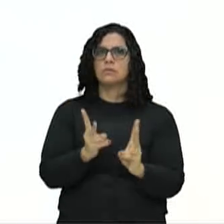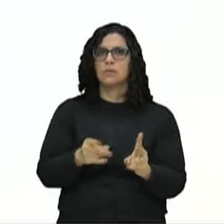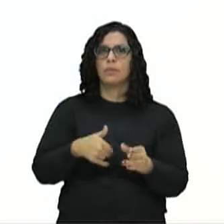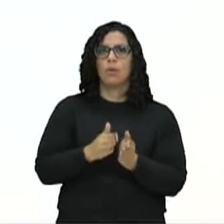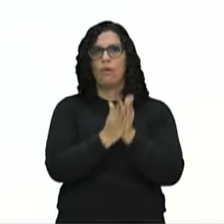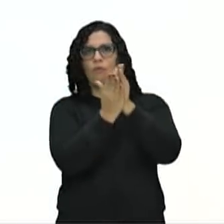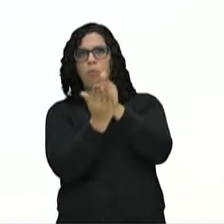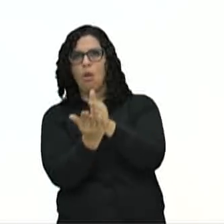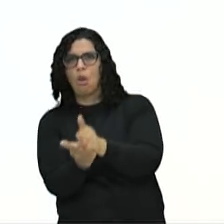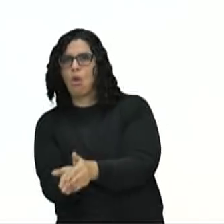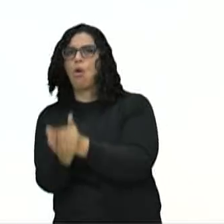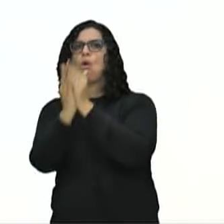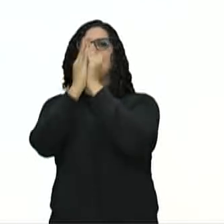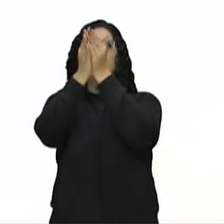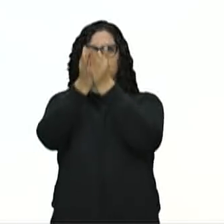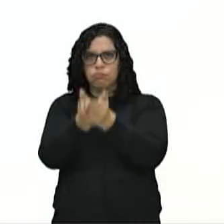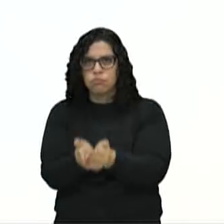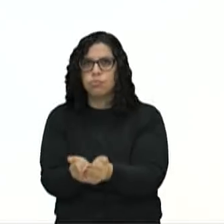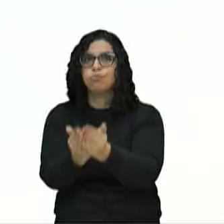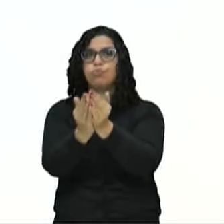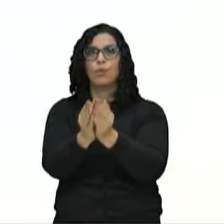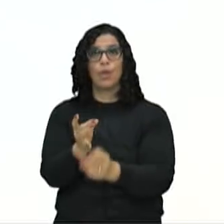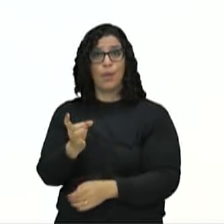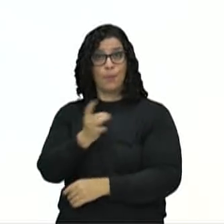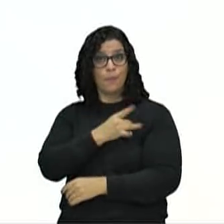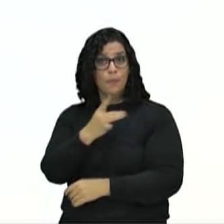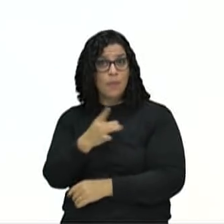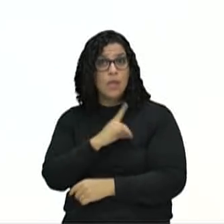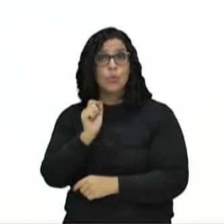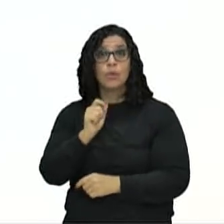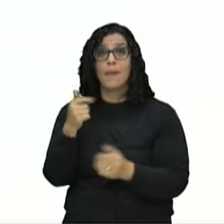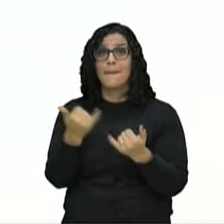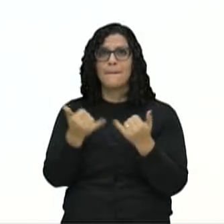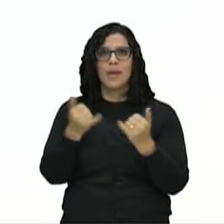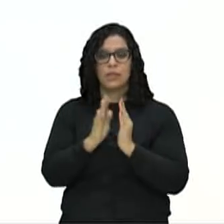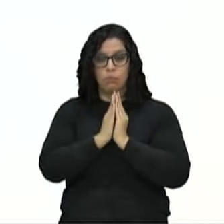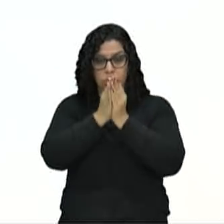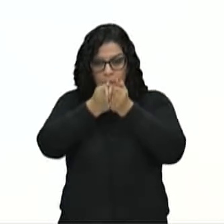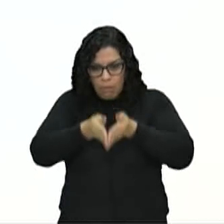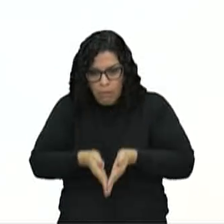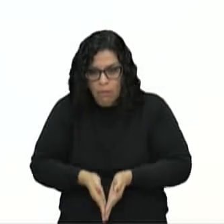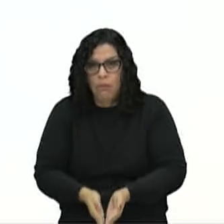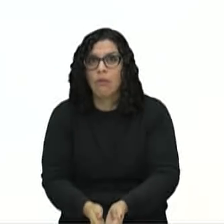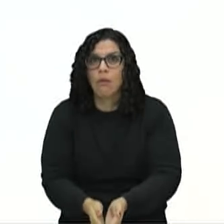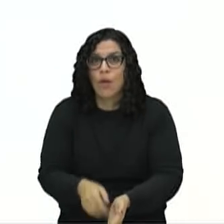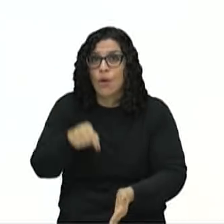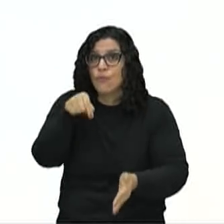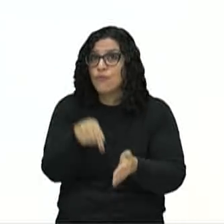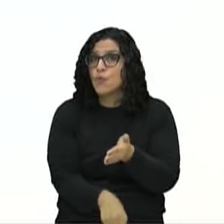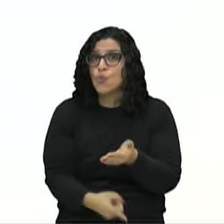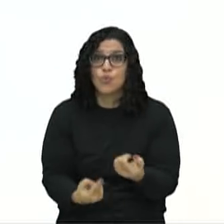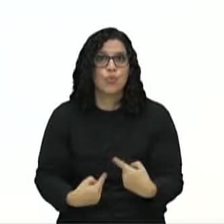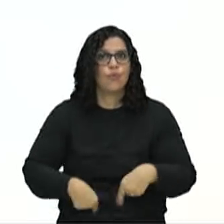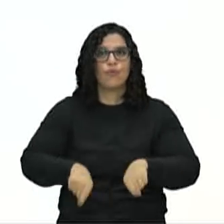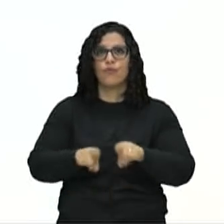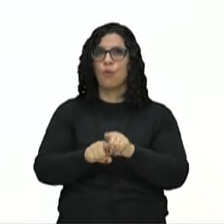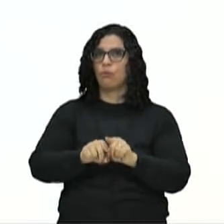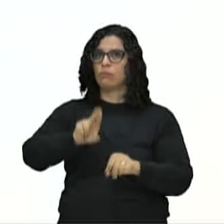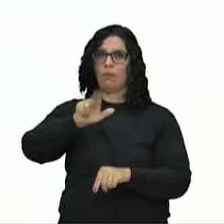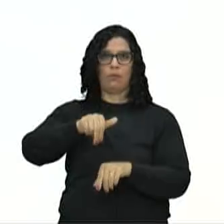que o navio metia a proa, receava que fosse até o fundo para não mais se